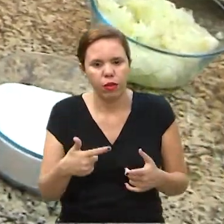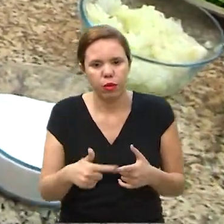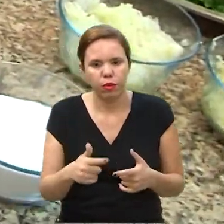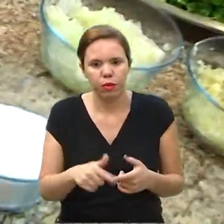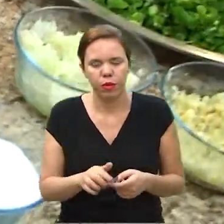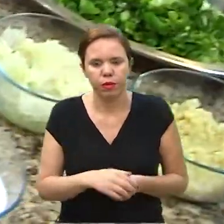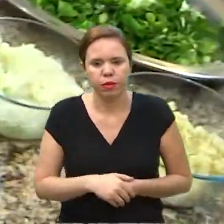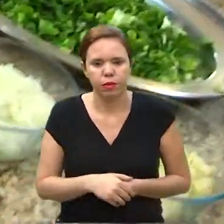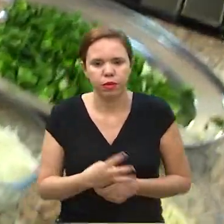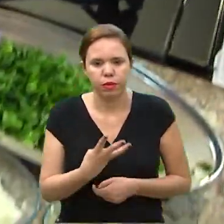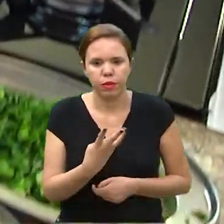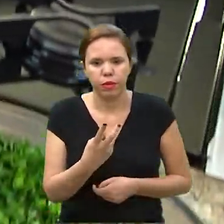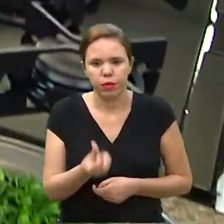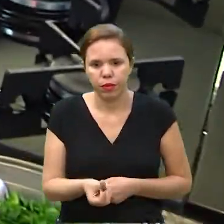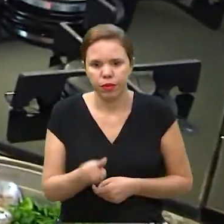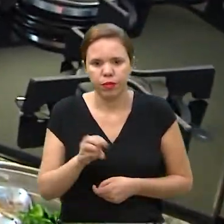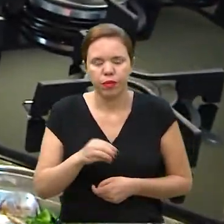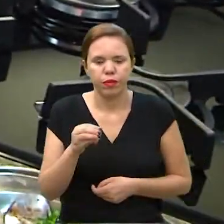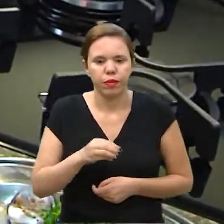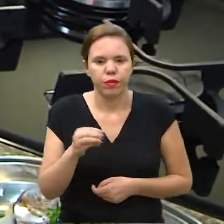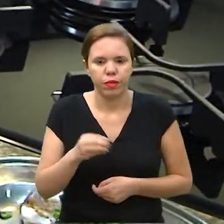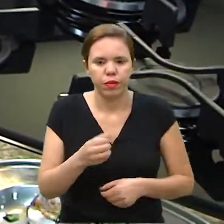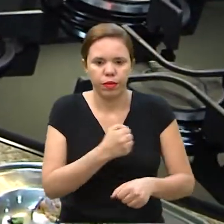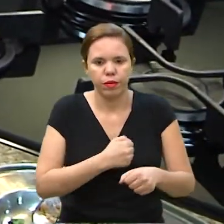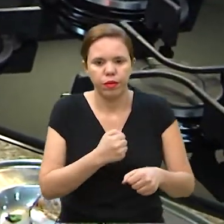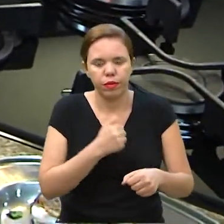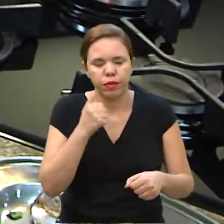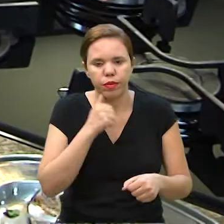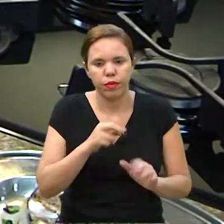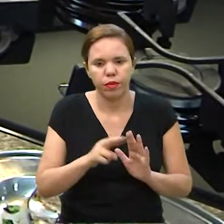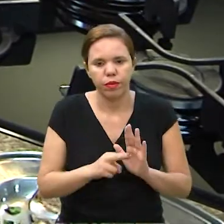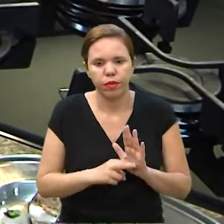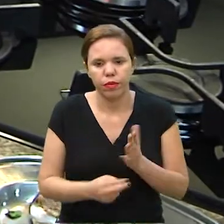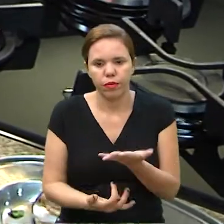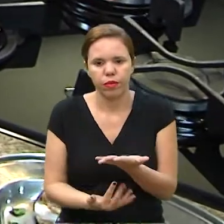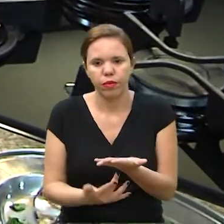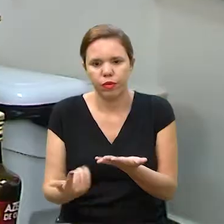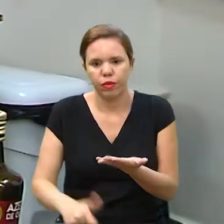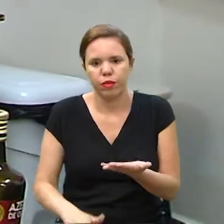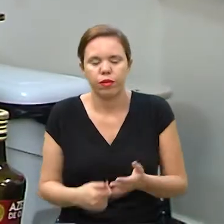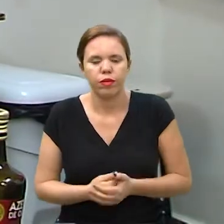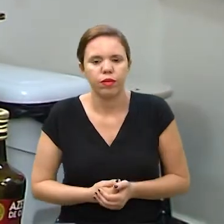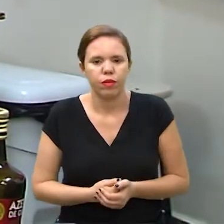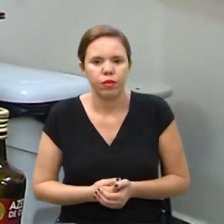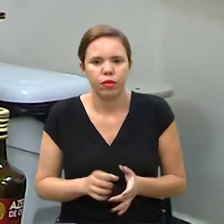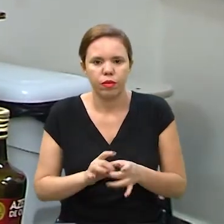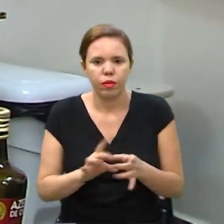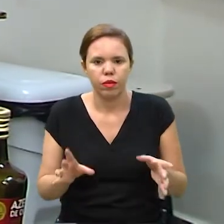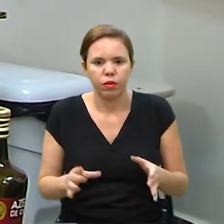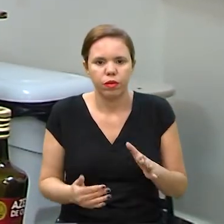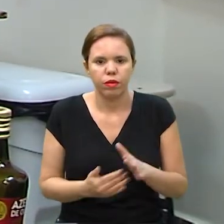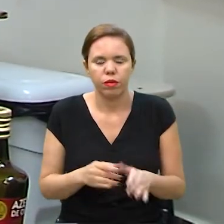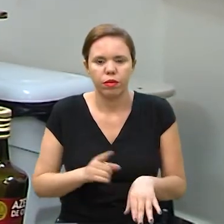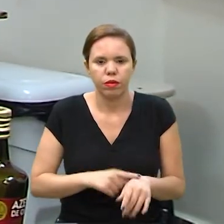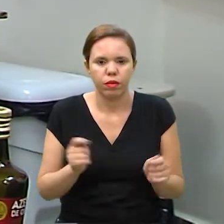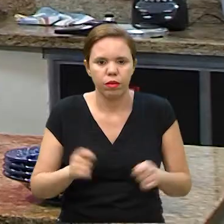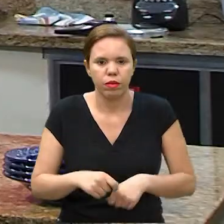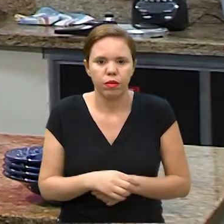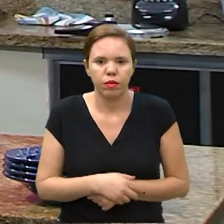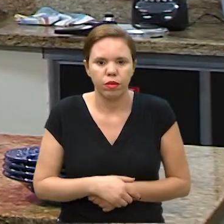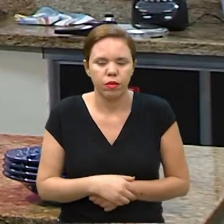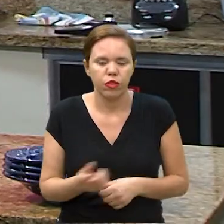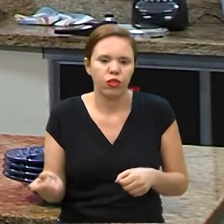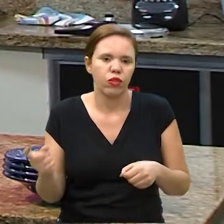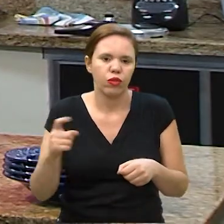situação. Aos 46 minutos, a cozinheira colocou a receita no forno de novo e deixou lá o máximo tempo que pôde.